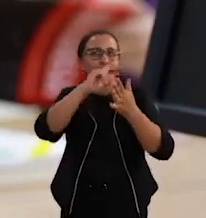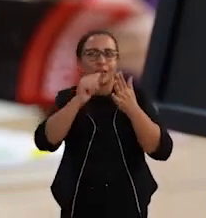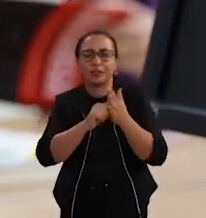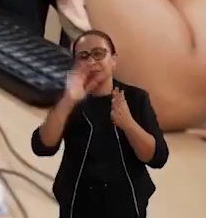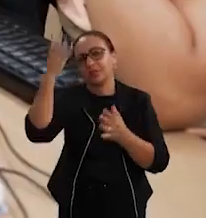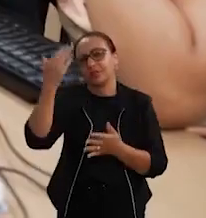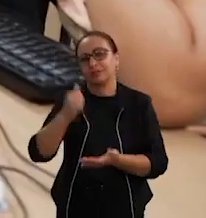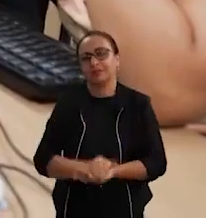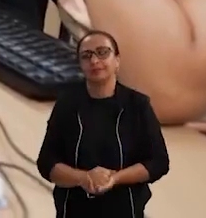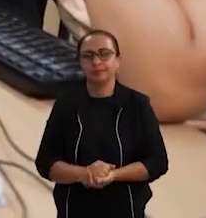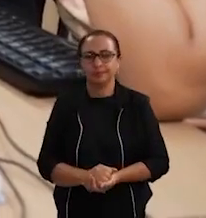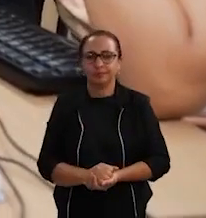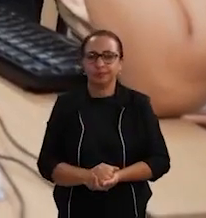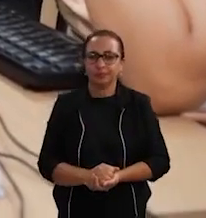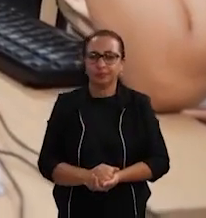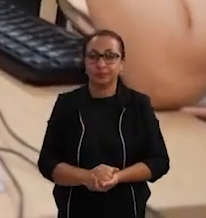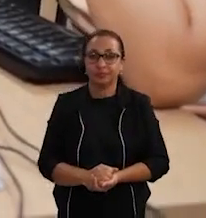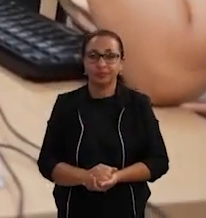de coisas.